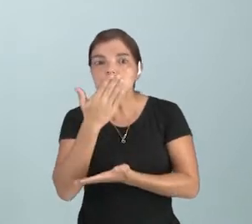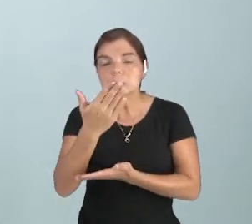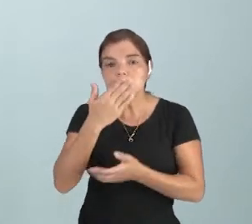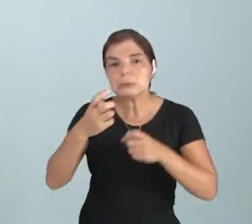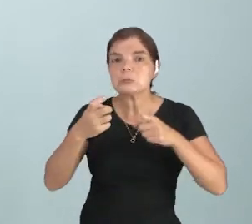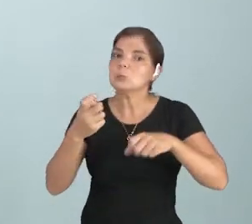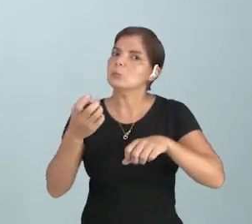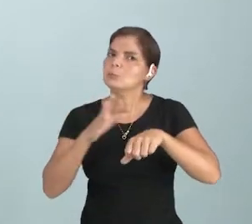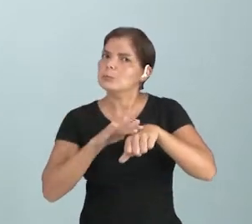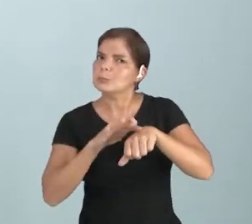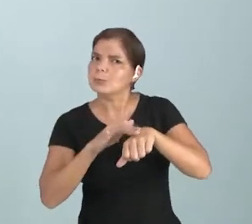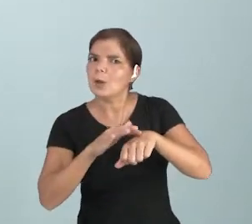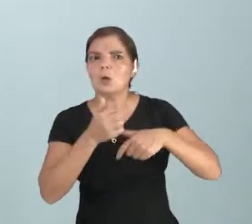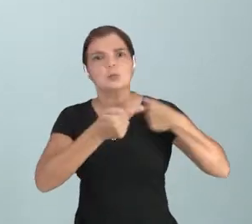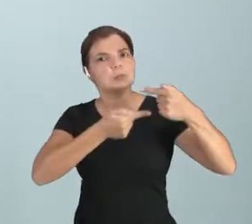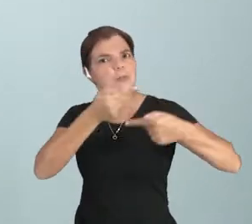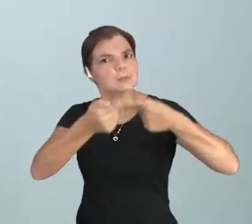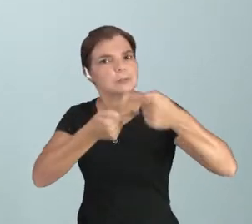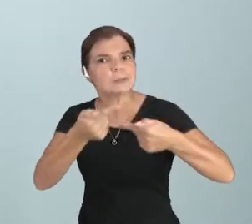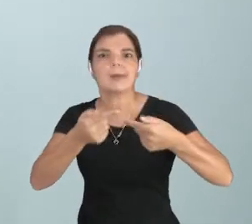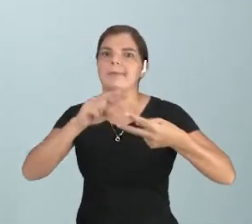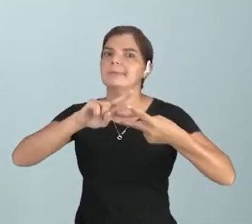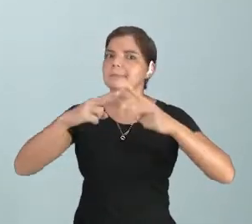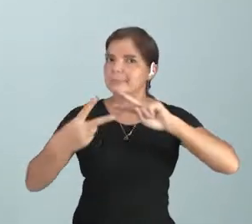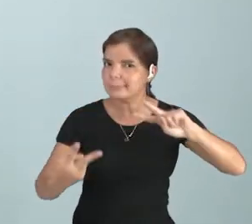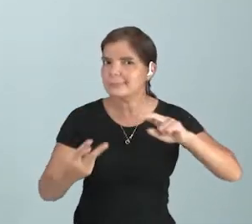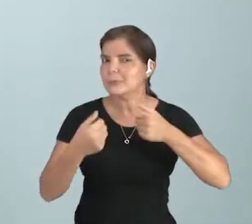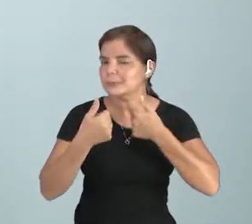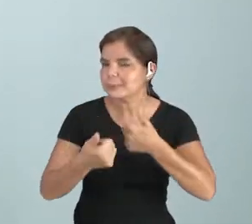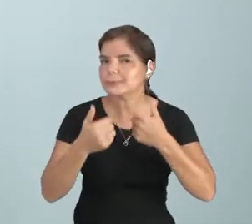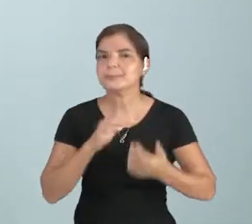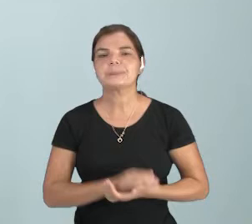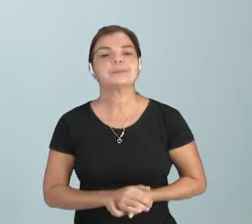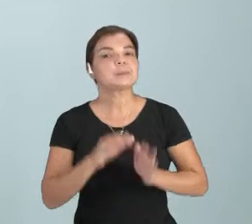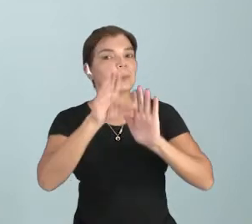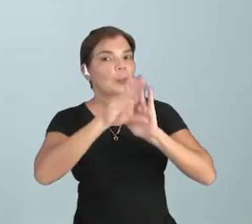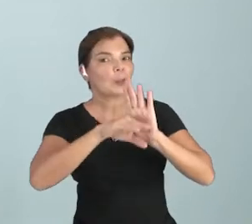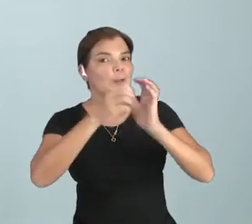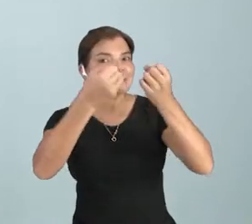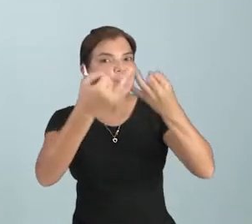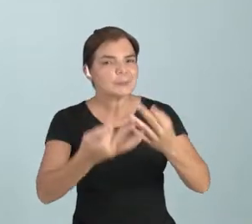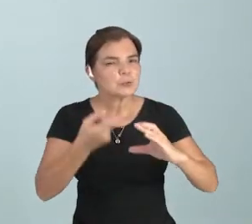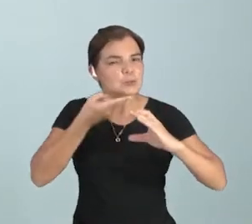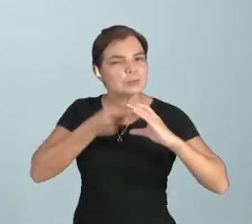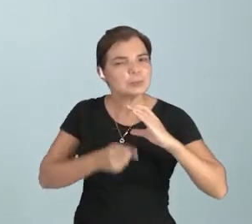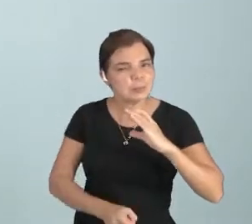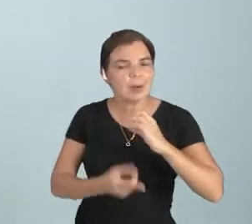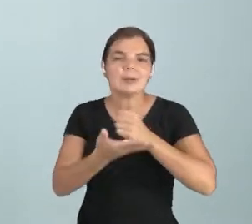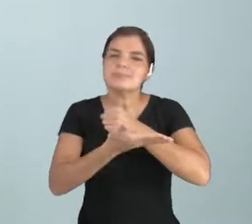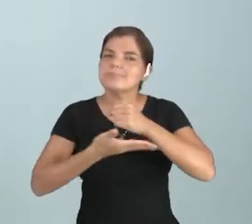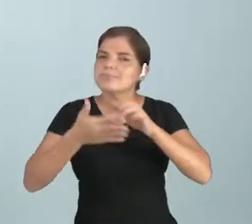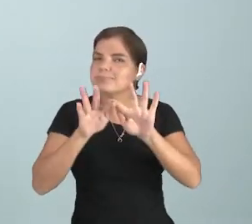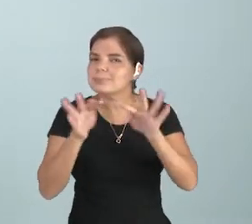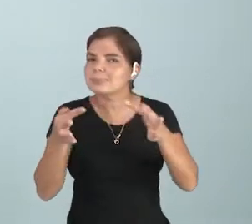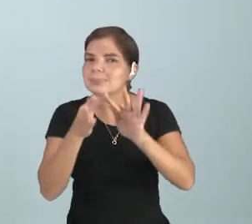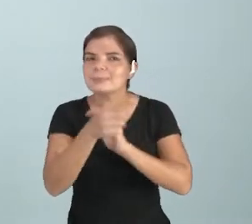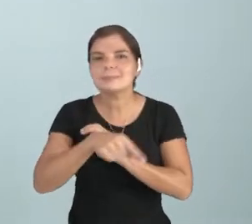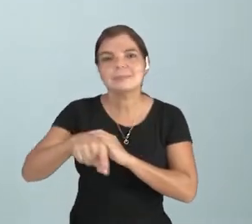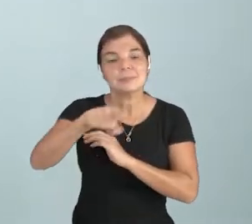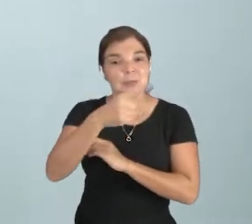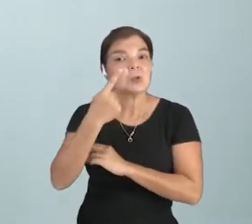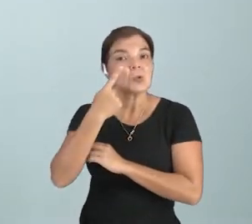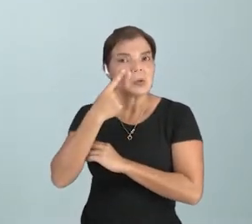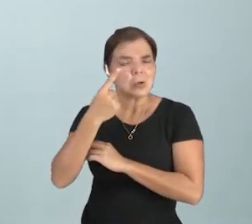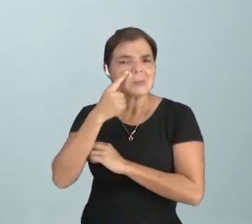doença genética hereditária, tá, gente? Então, vamos para o nosso conceito, né? Esse conceito é bem básico e simples para vocês, que ele vem